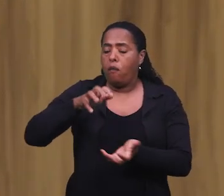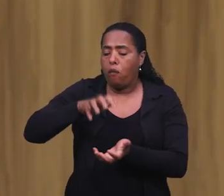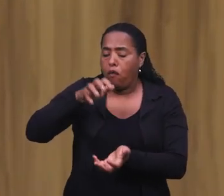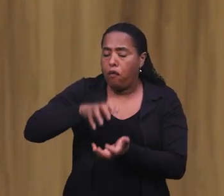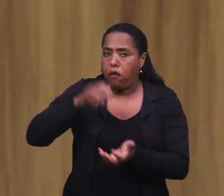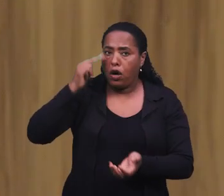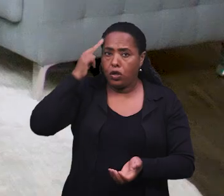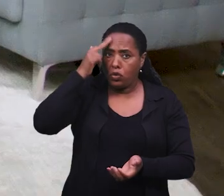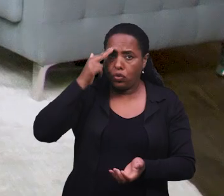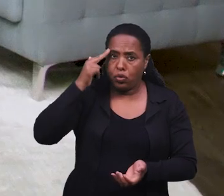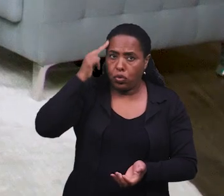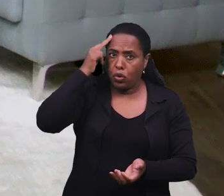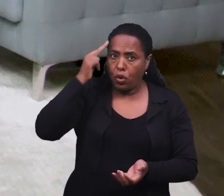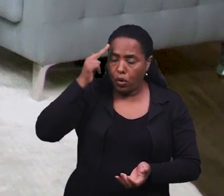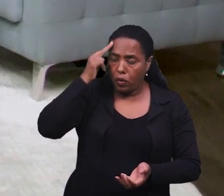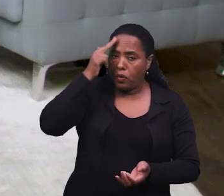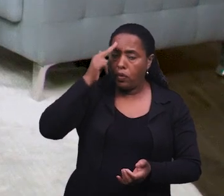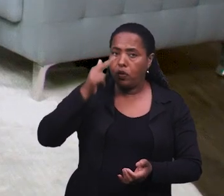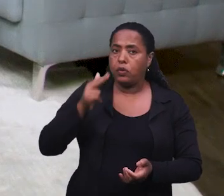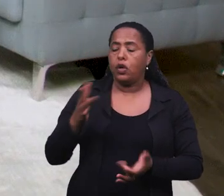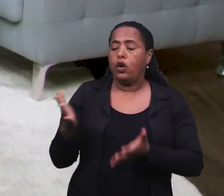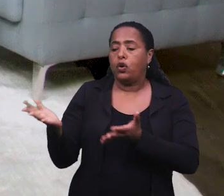quando a gente fala aqui, né, terão sonhos,